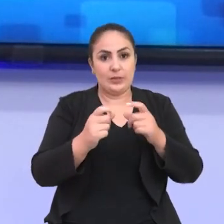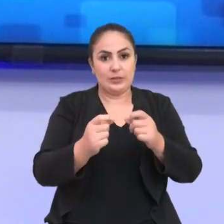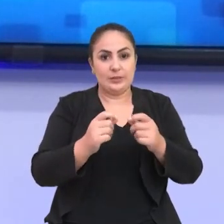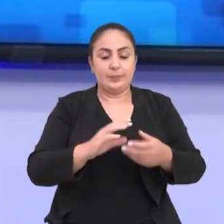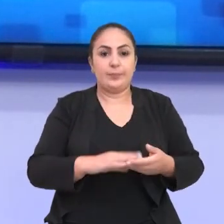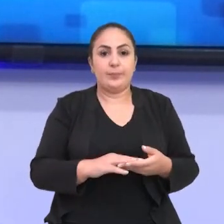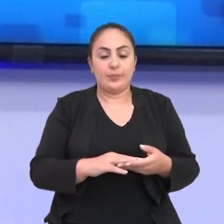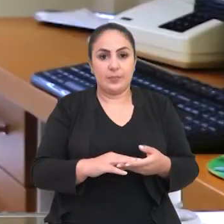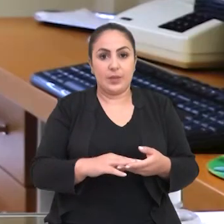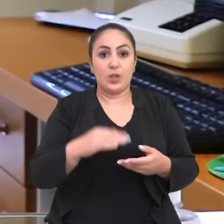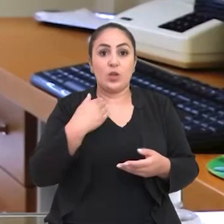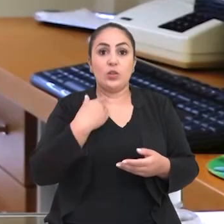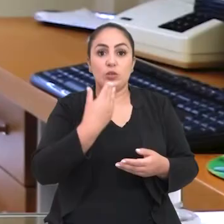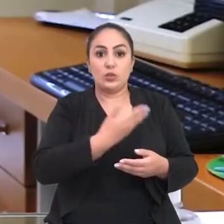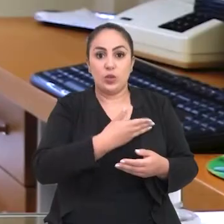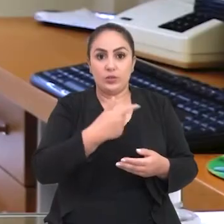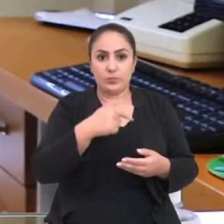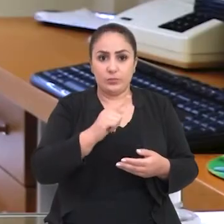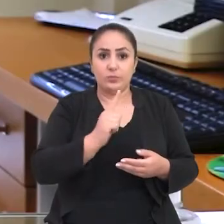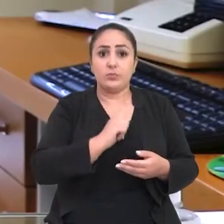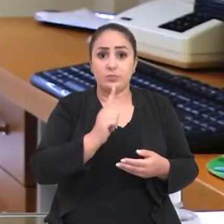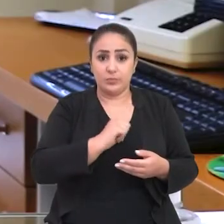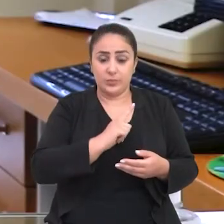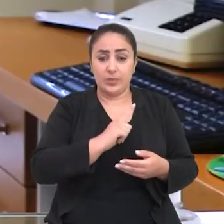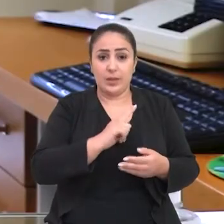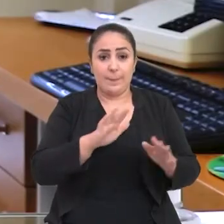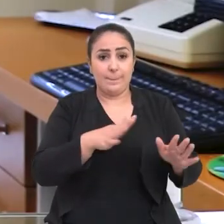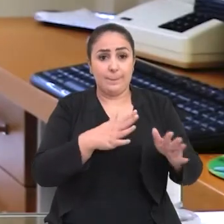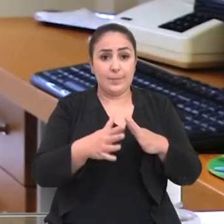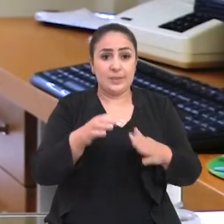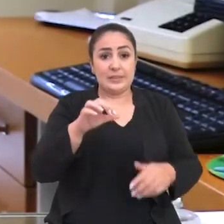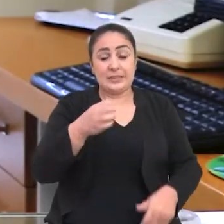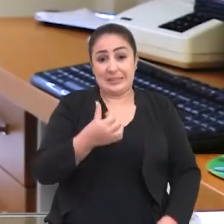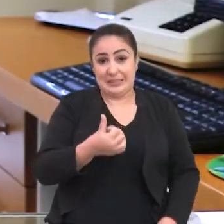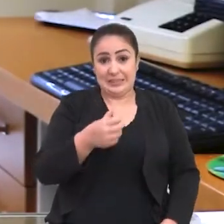câncer de próstata. Nós vamos ter ao redor de